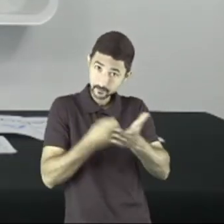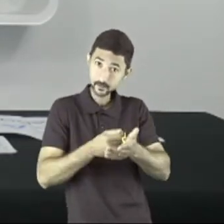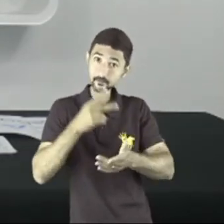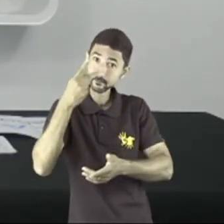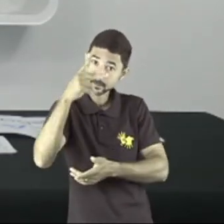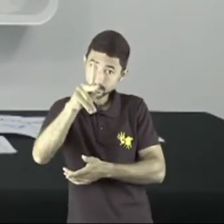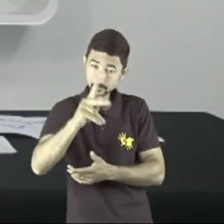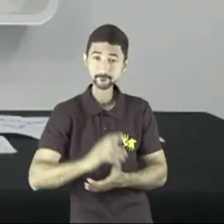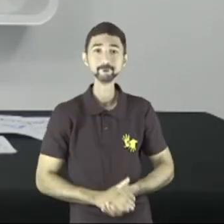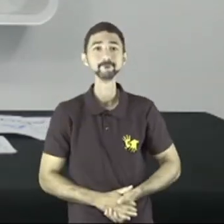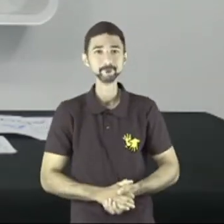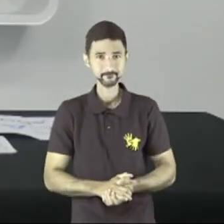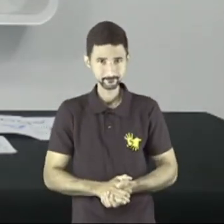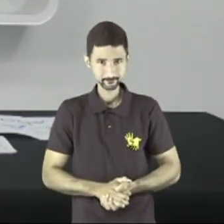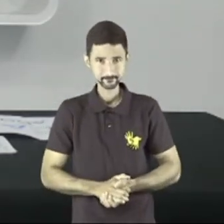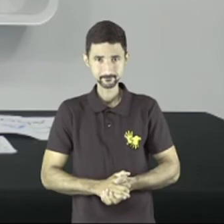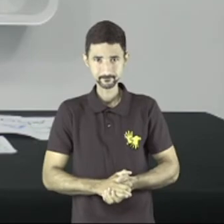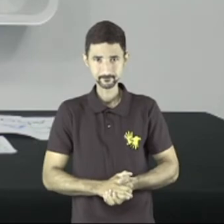seu, viu?